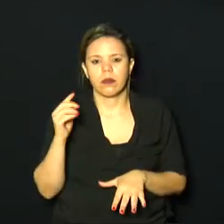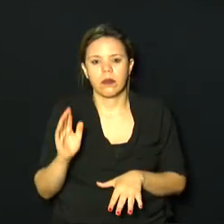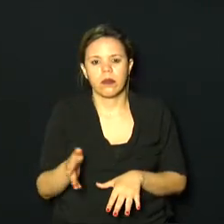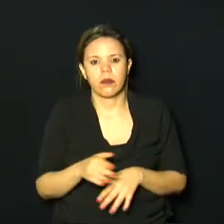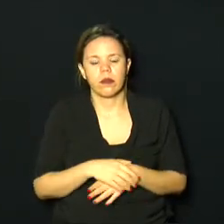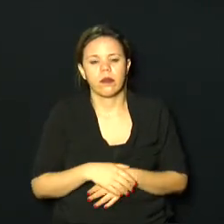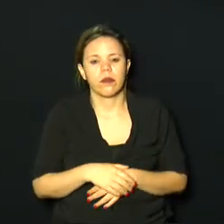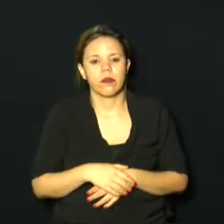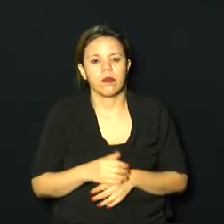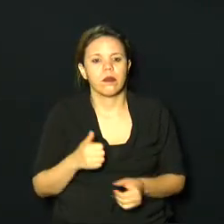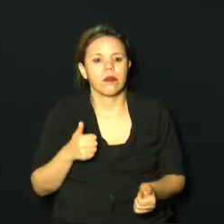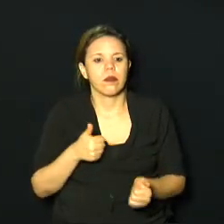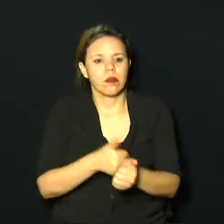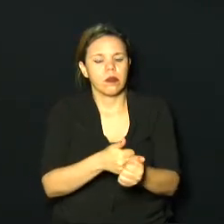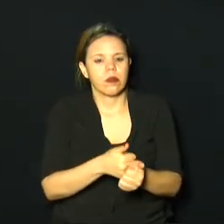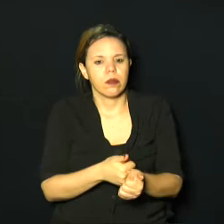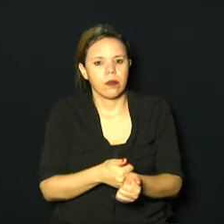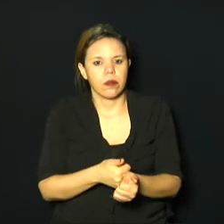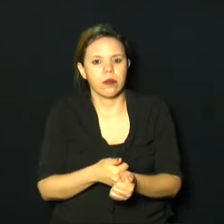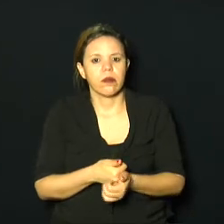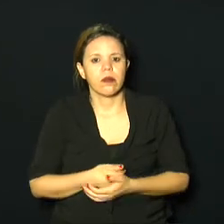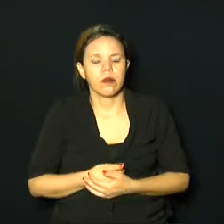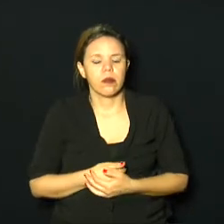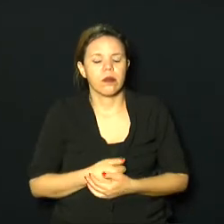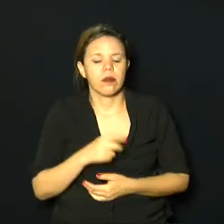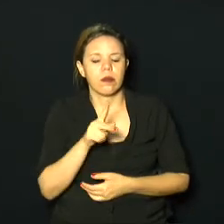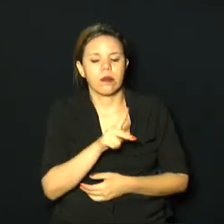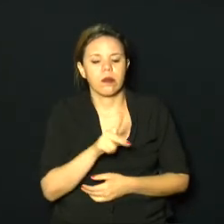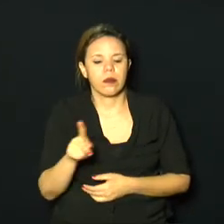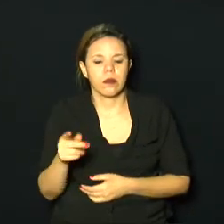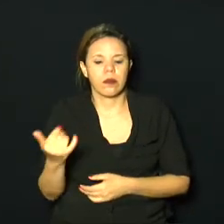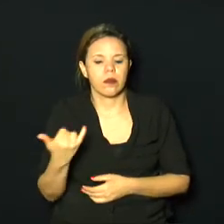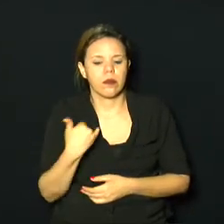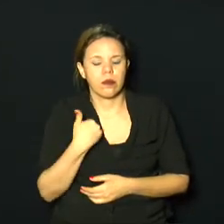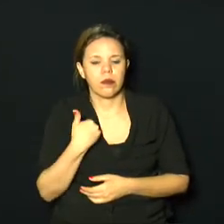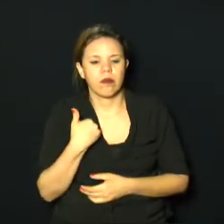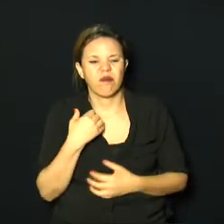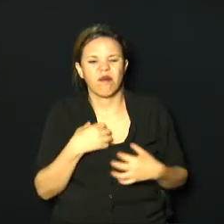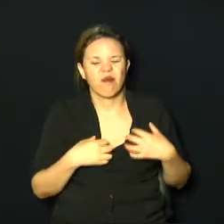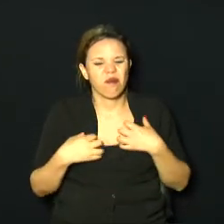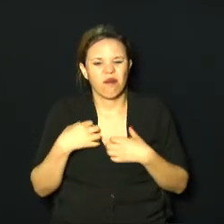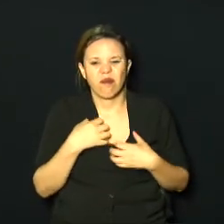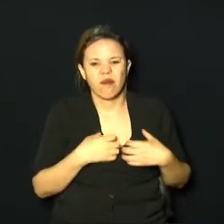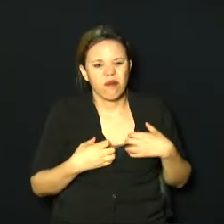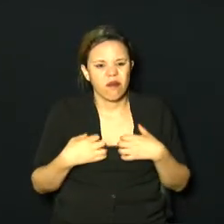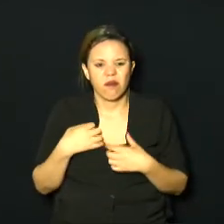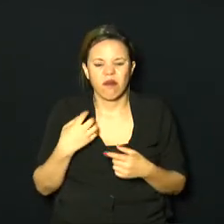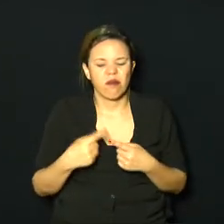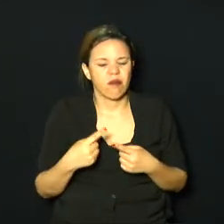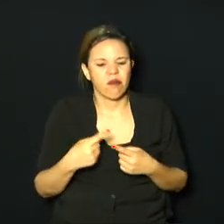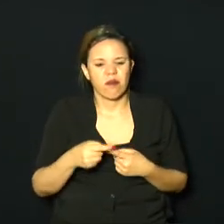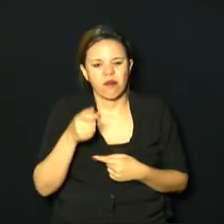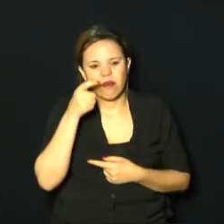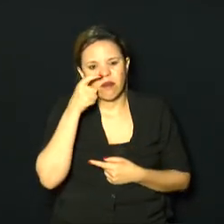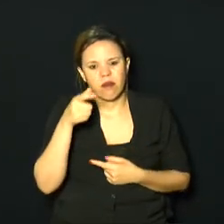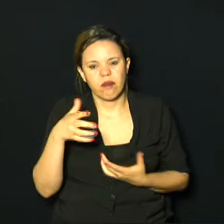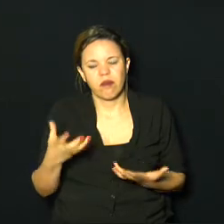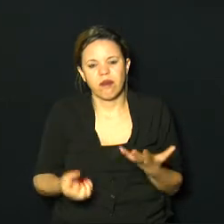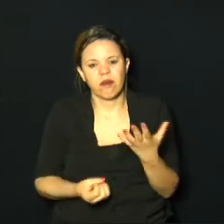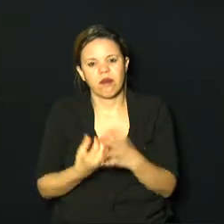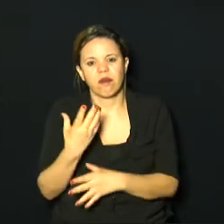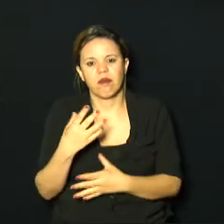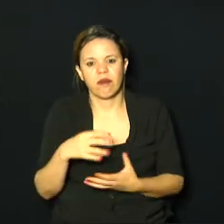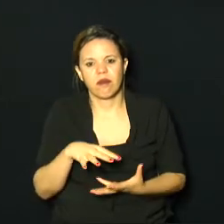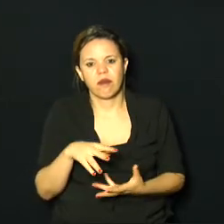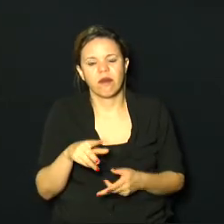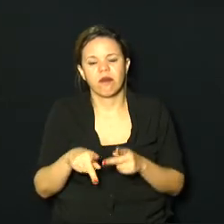vínhamos acompanhando, e ela, padre, eu estou muito desanimada porque eu estou vendo que nesse mundo